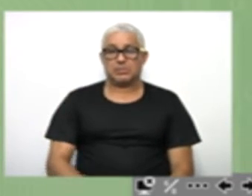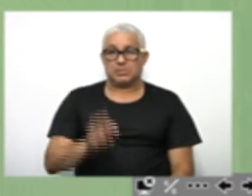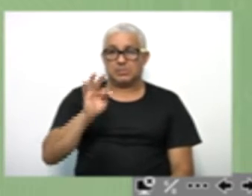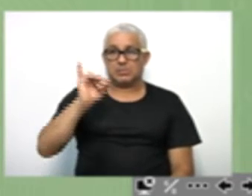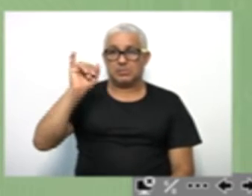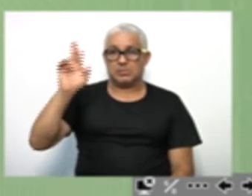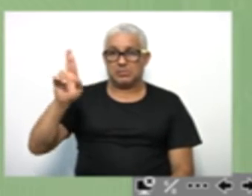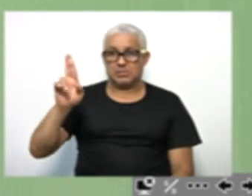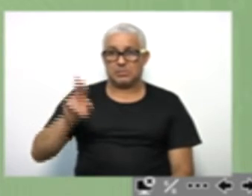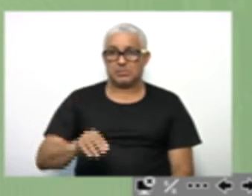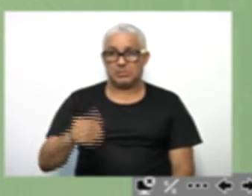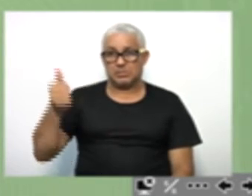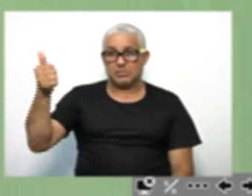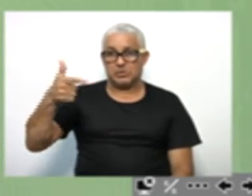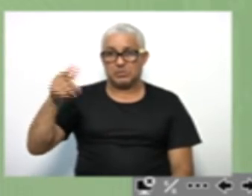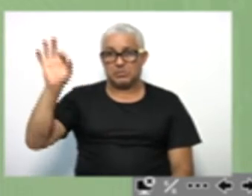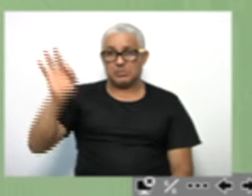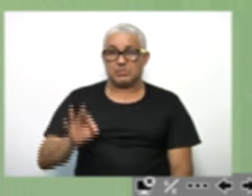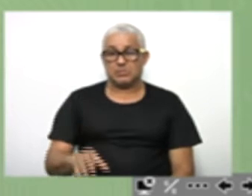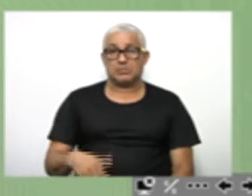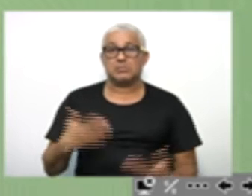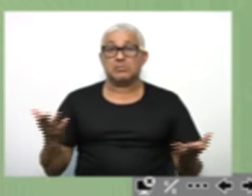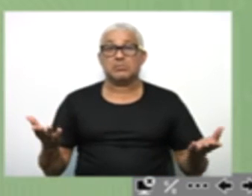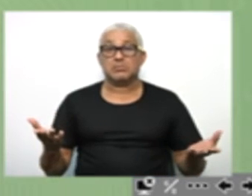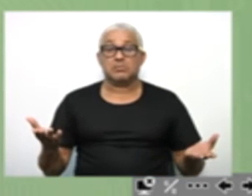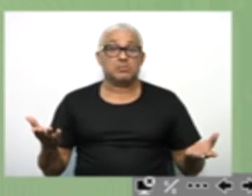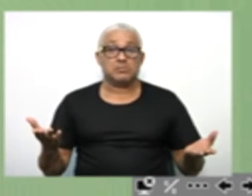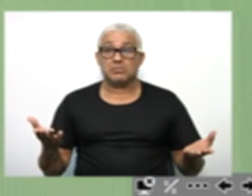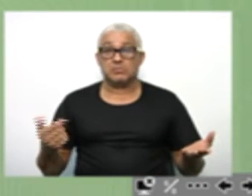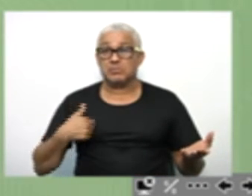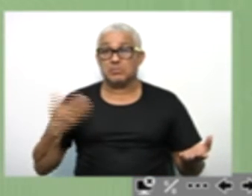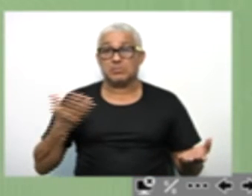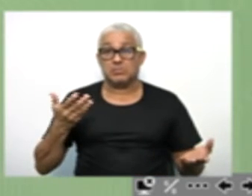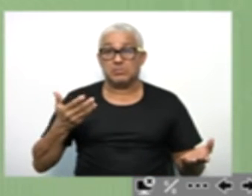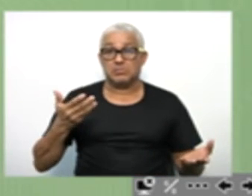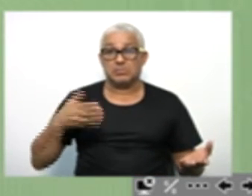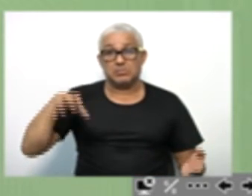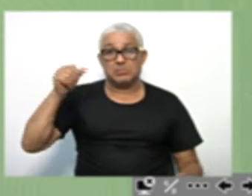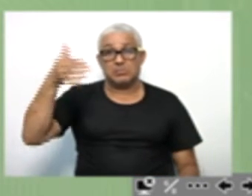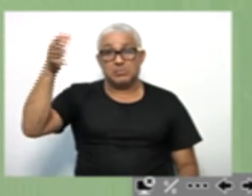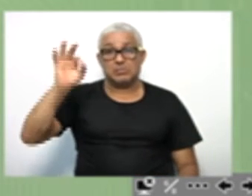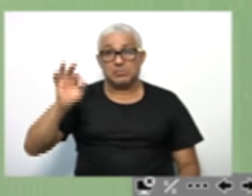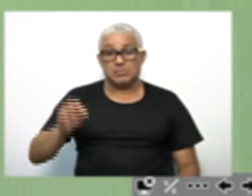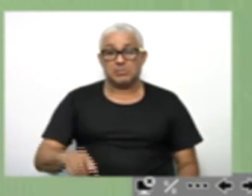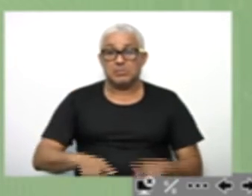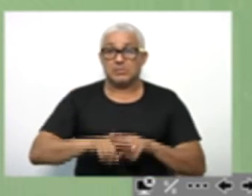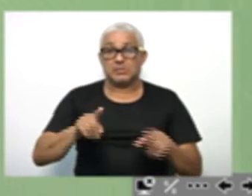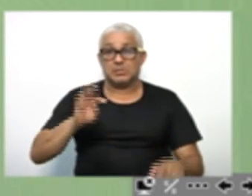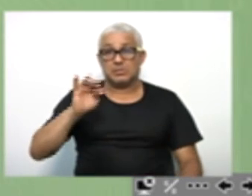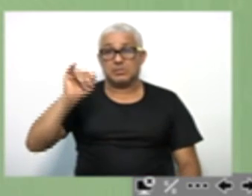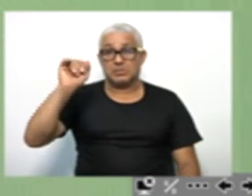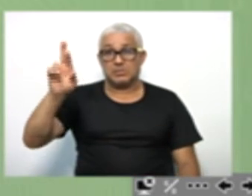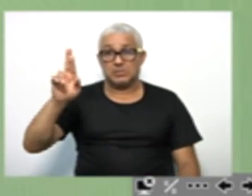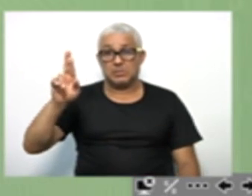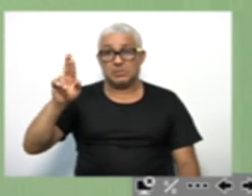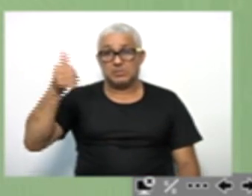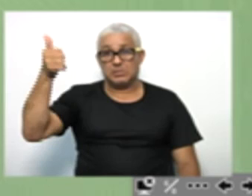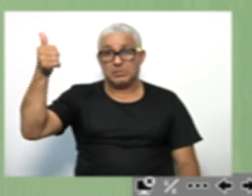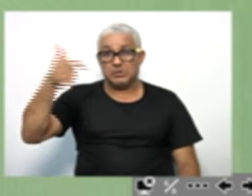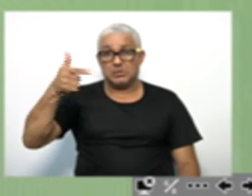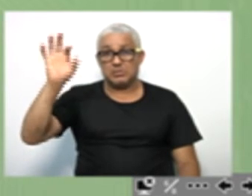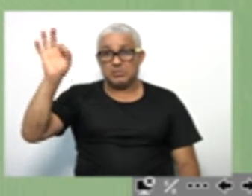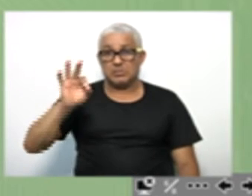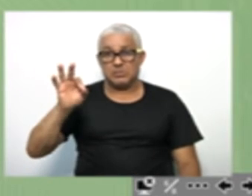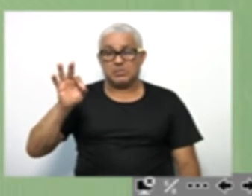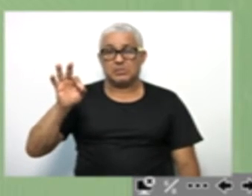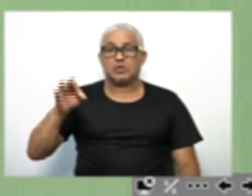TIR é 12%. Você esperava ganhar 10% e a sua taxa interna de retorno é 12%. Então você deve